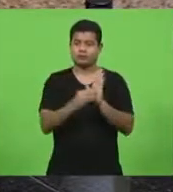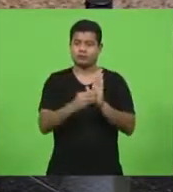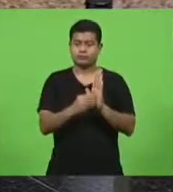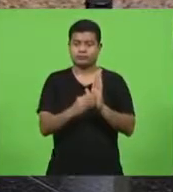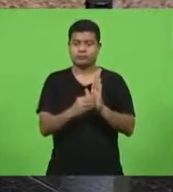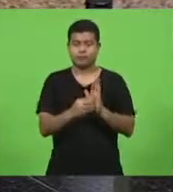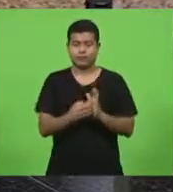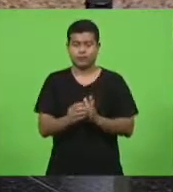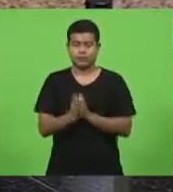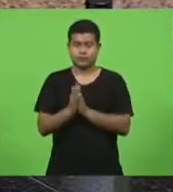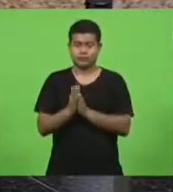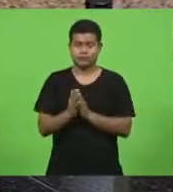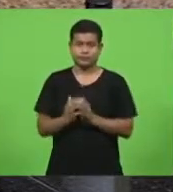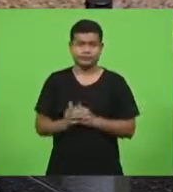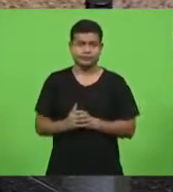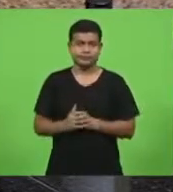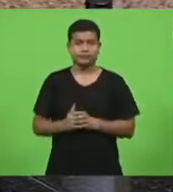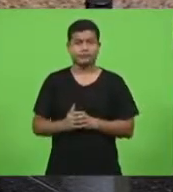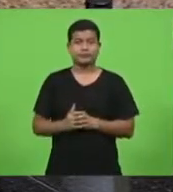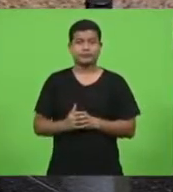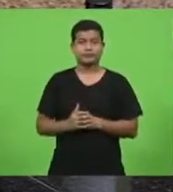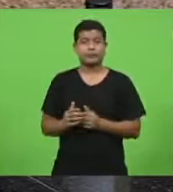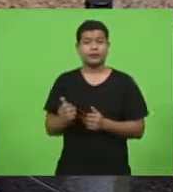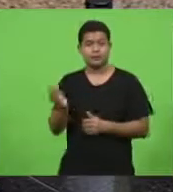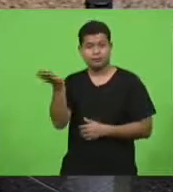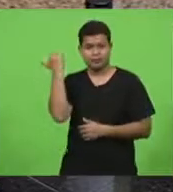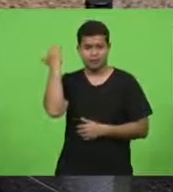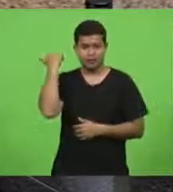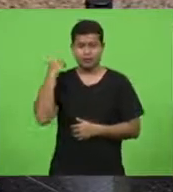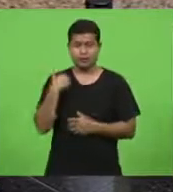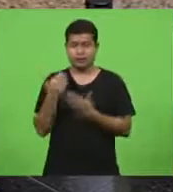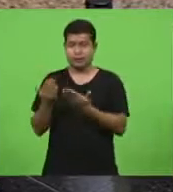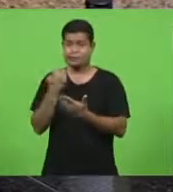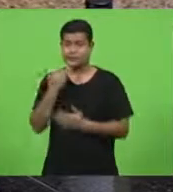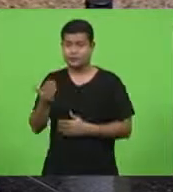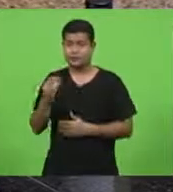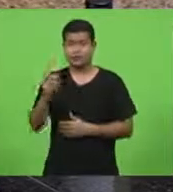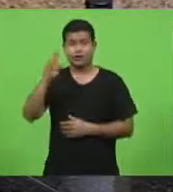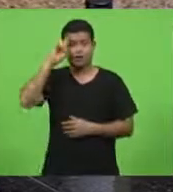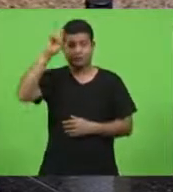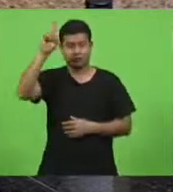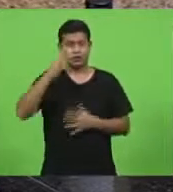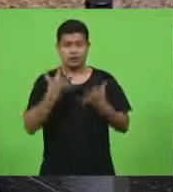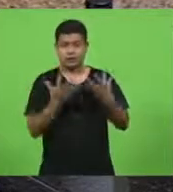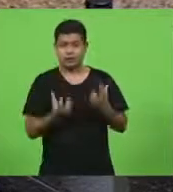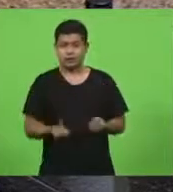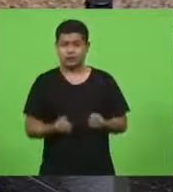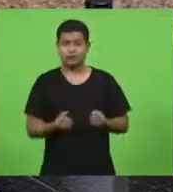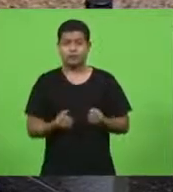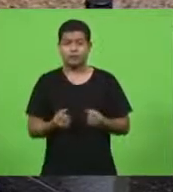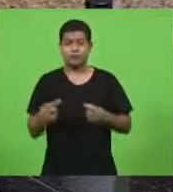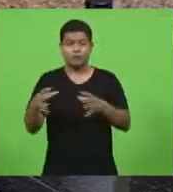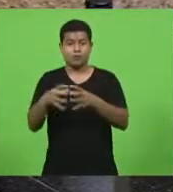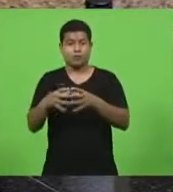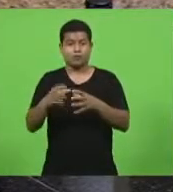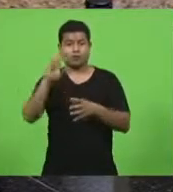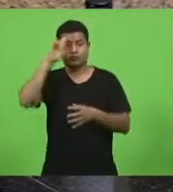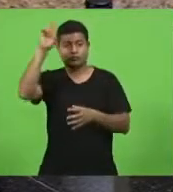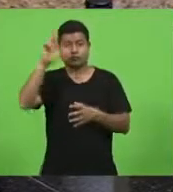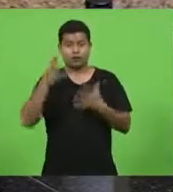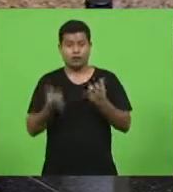por gentileza. Antes, o sujeito pedia, o comandante de companhia, ele deferia, o comandante de batalhão deferia. Agora joga-se o nome no